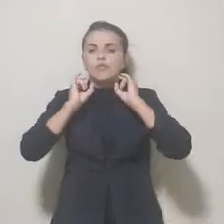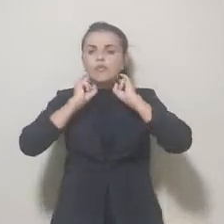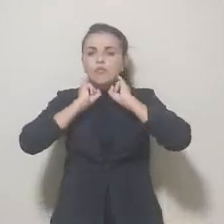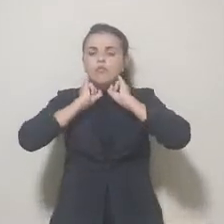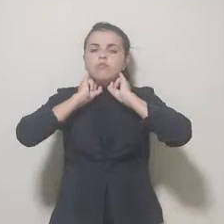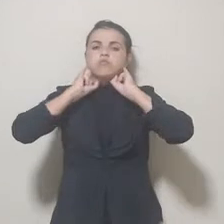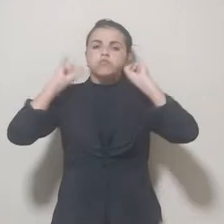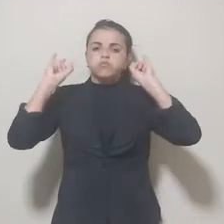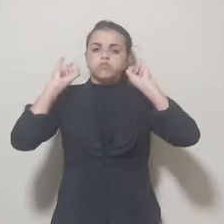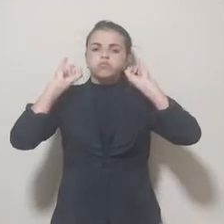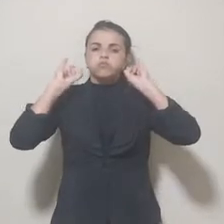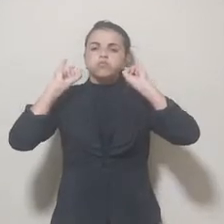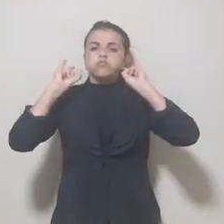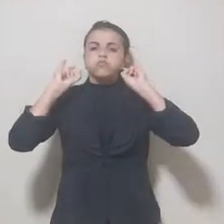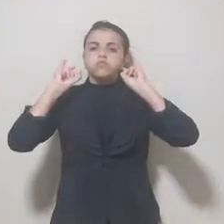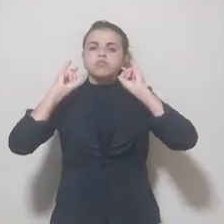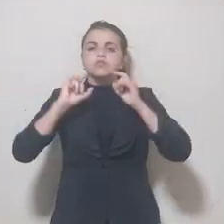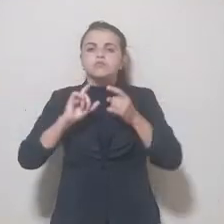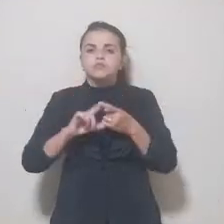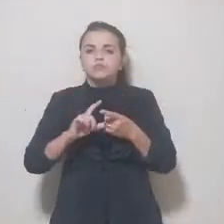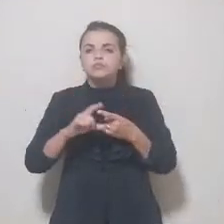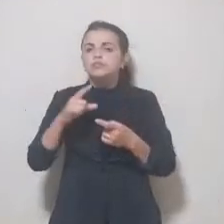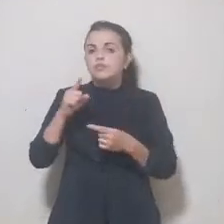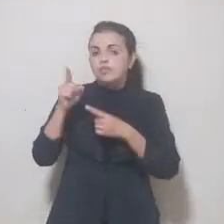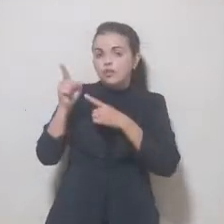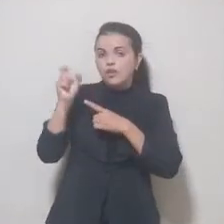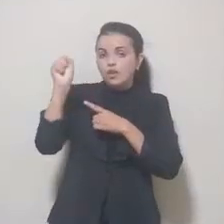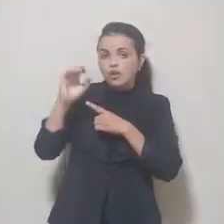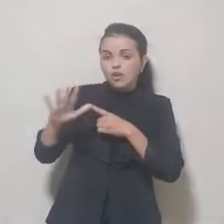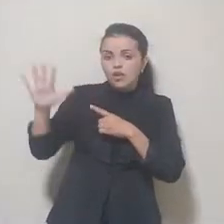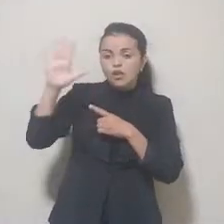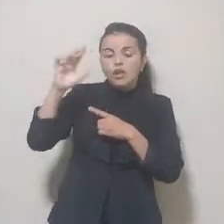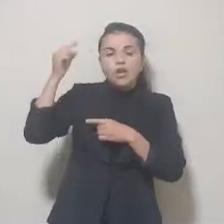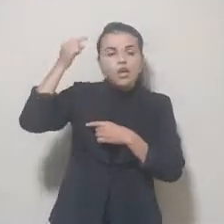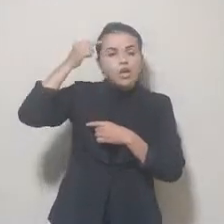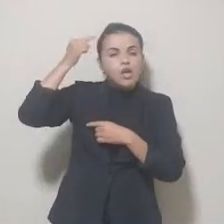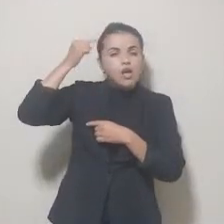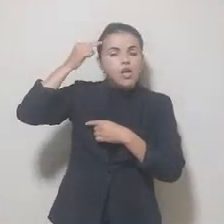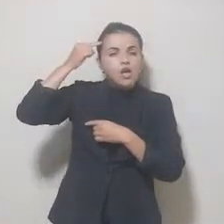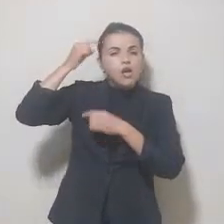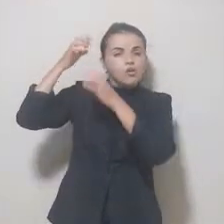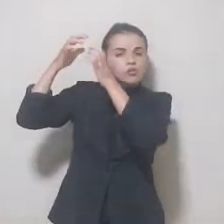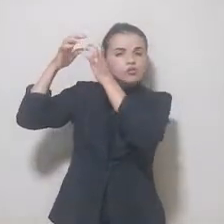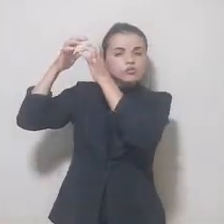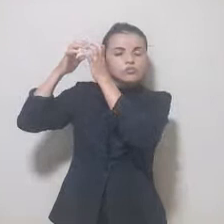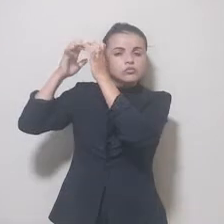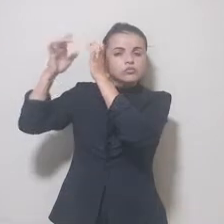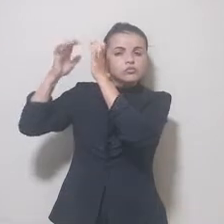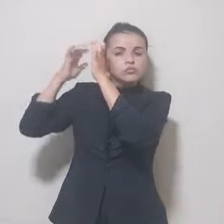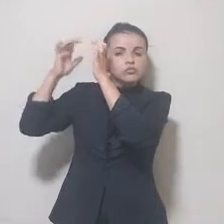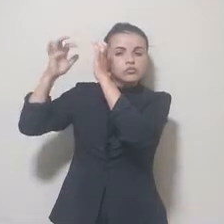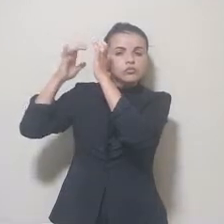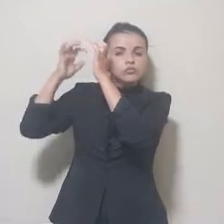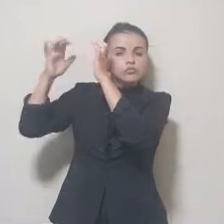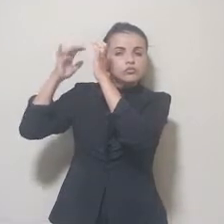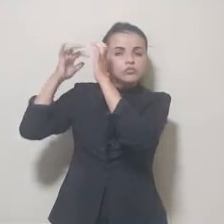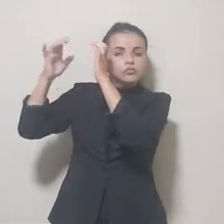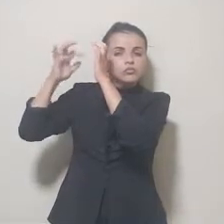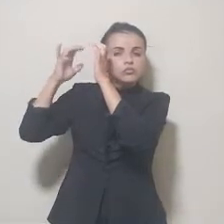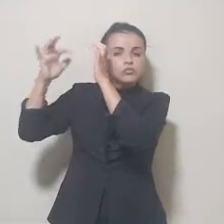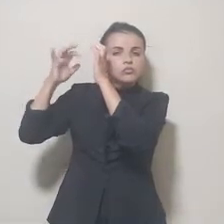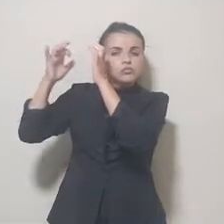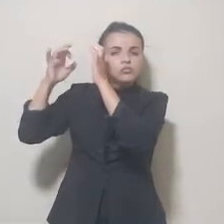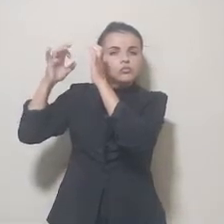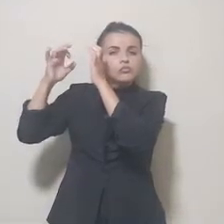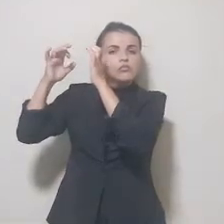partir de um curta haste. Então vejam só, aqui a gente tem o hipotálamo, que é essa parte do nosso cérebro, tudo isso aqui é do nosso cérebro, nosso encéfalo, e